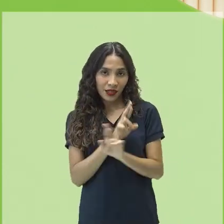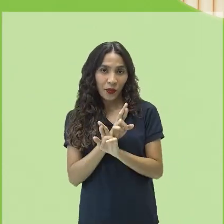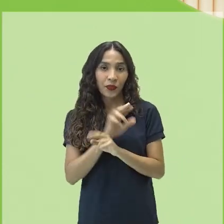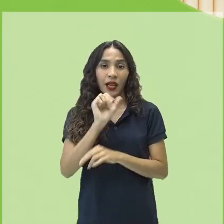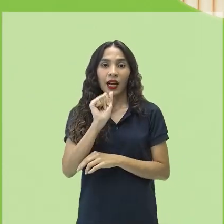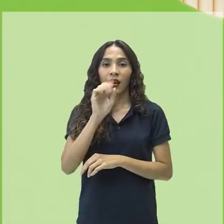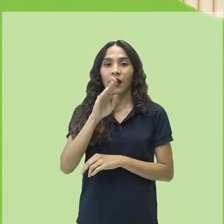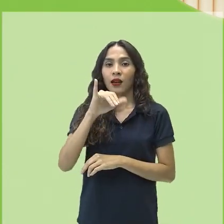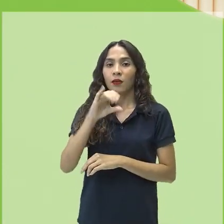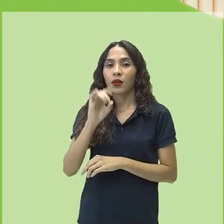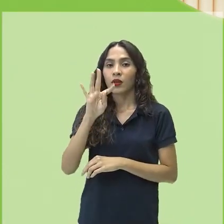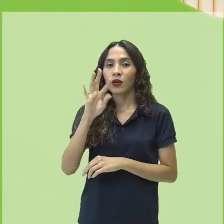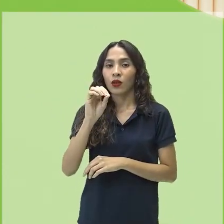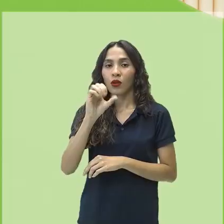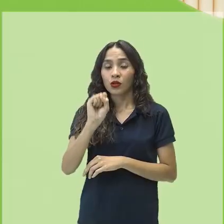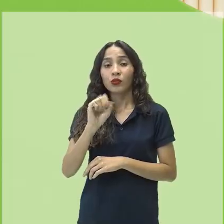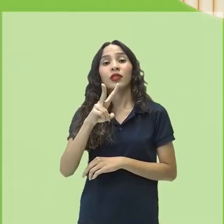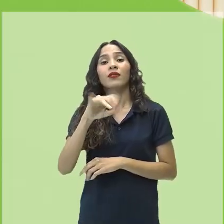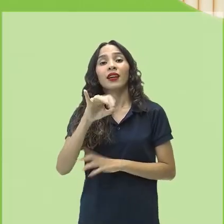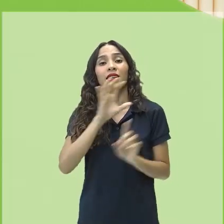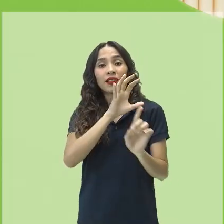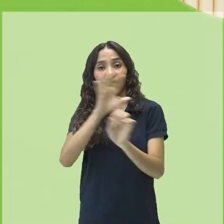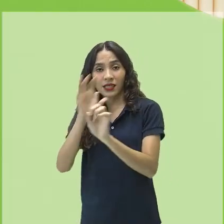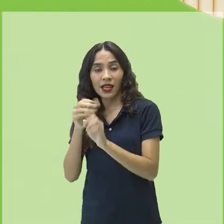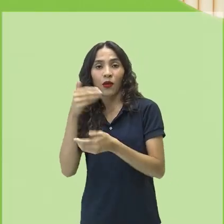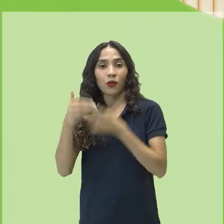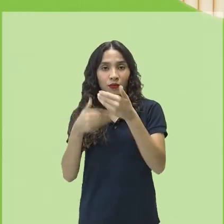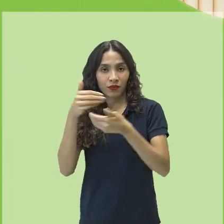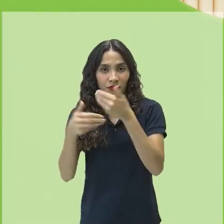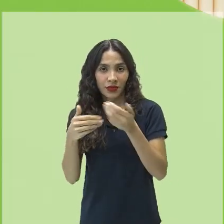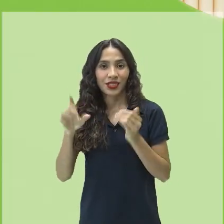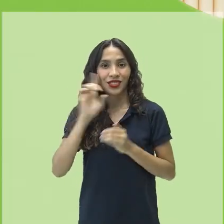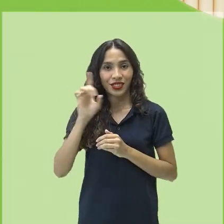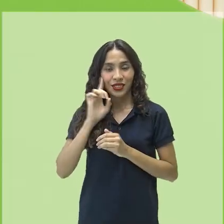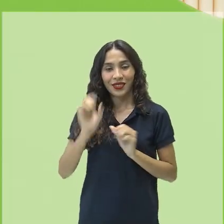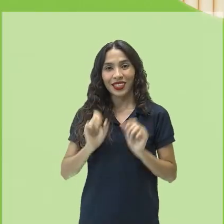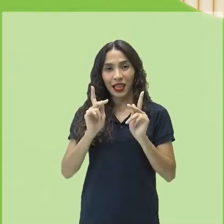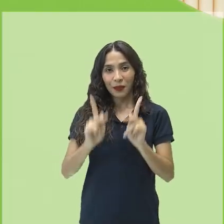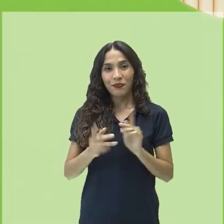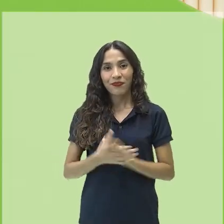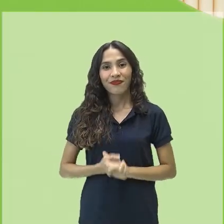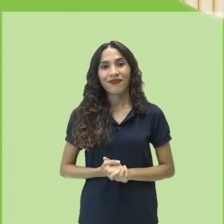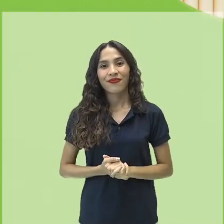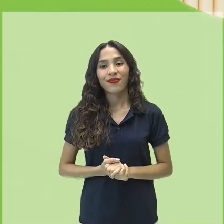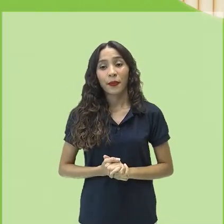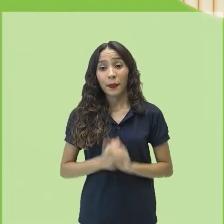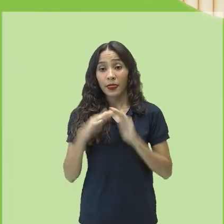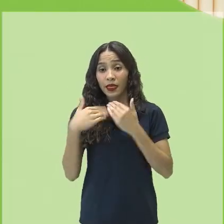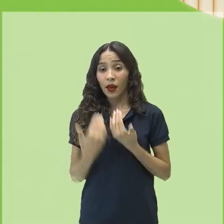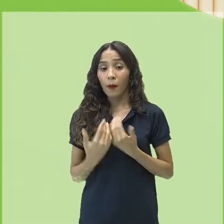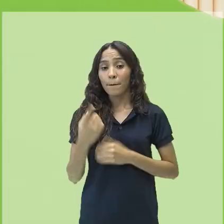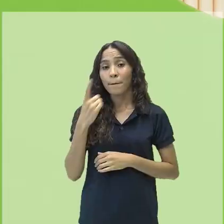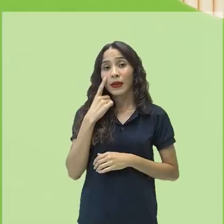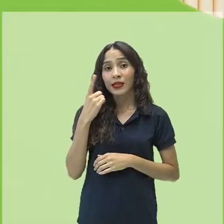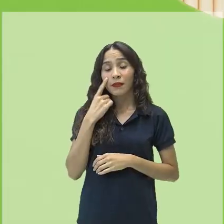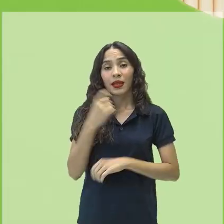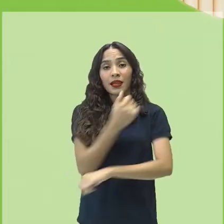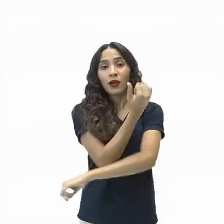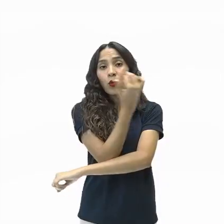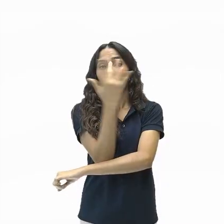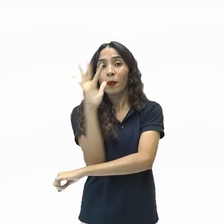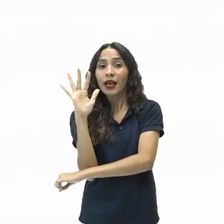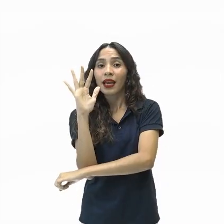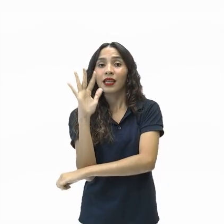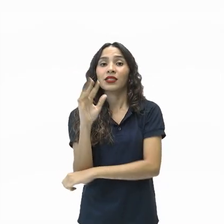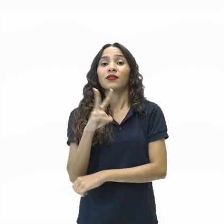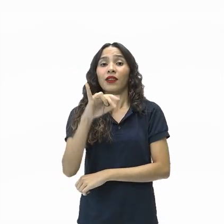fatores abióticos e que influenciam o nosso dia a dia. Tá certo? Então, vamos observar que o meio ambiente,